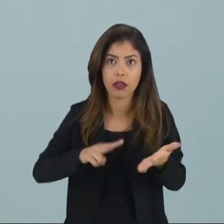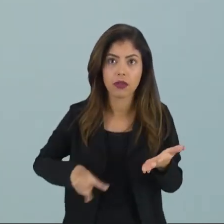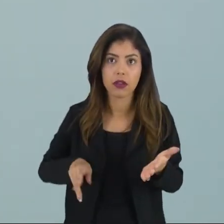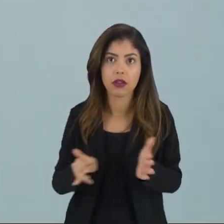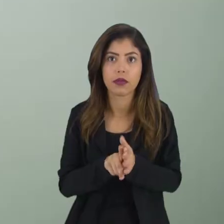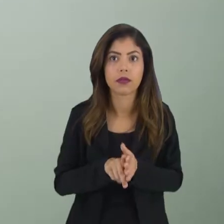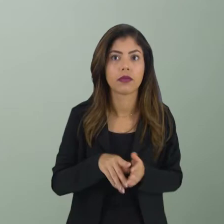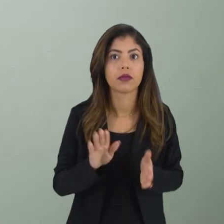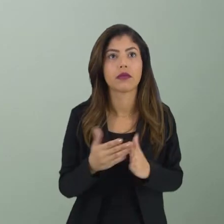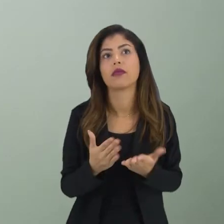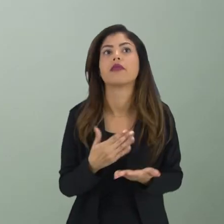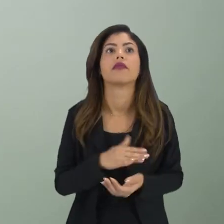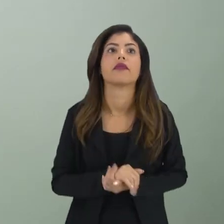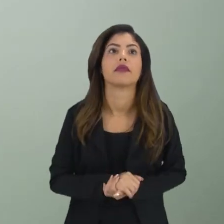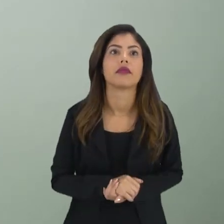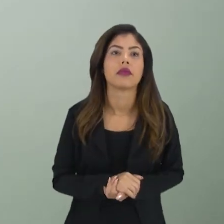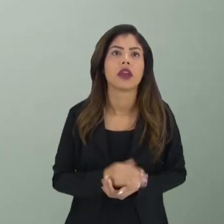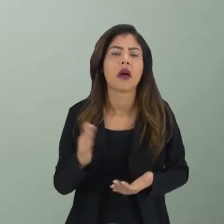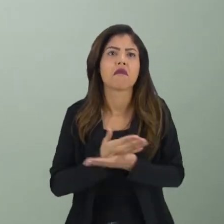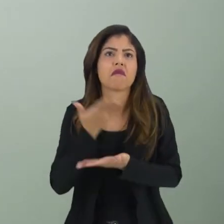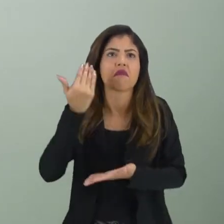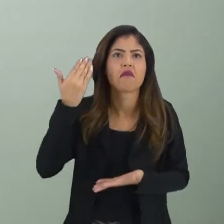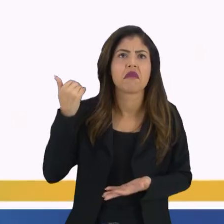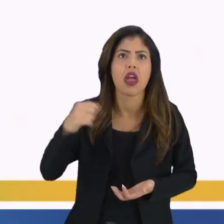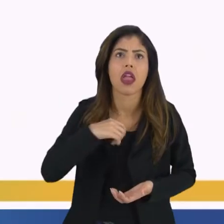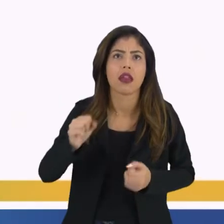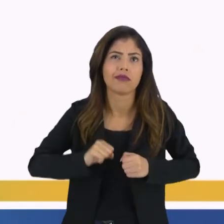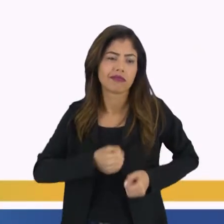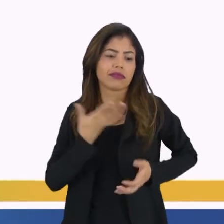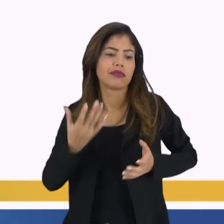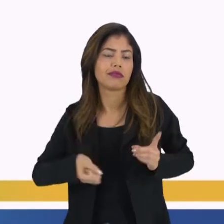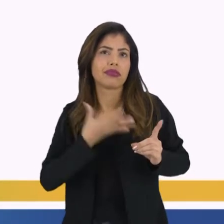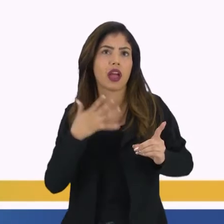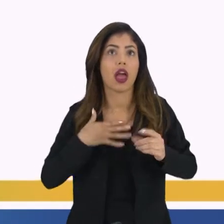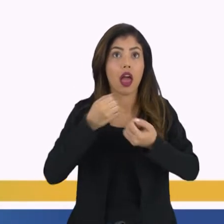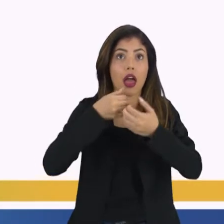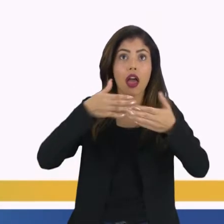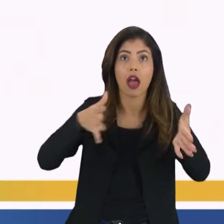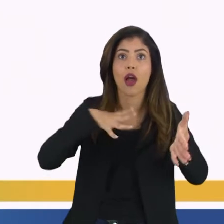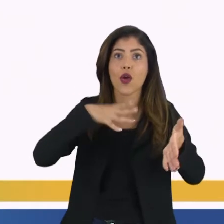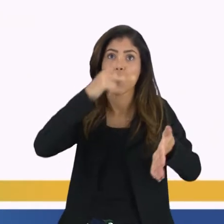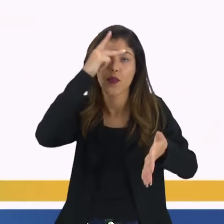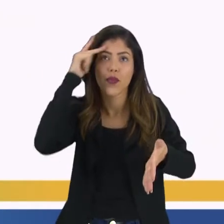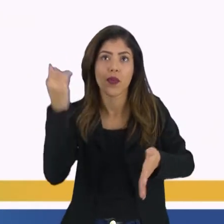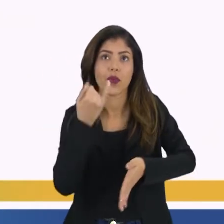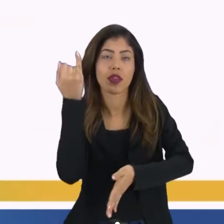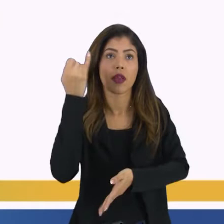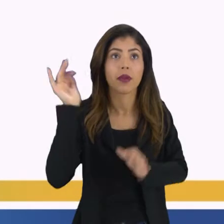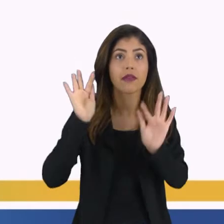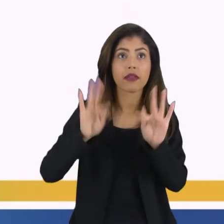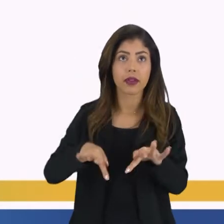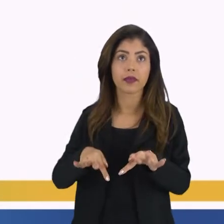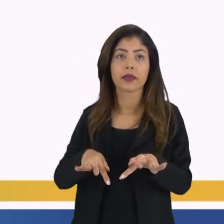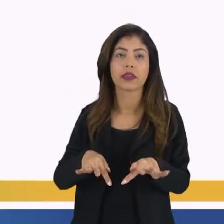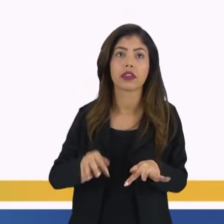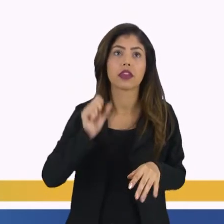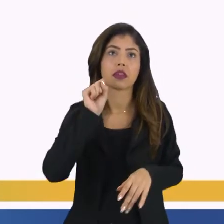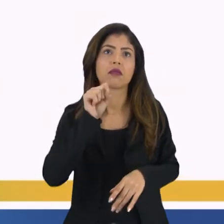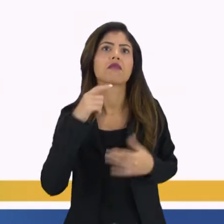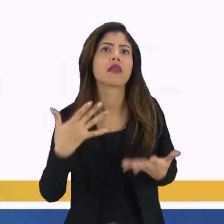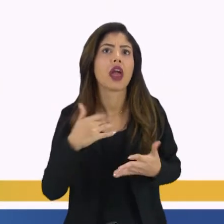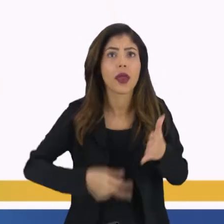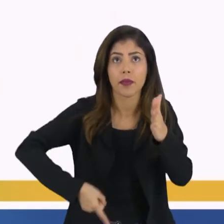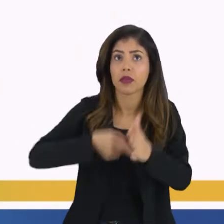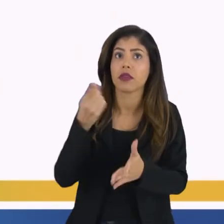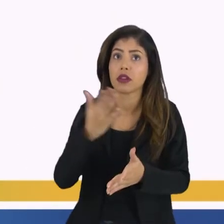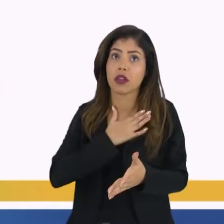obra. Então acompanha comigo. Há algum tempo hesitei se devia abrir estas memórias pelo princípio ou pelo fim. Isto é, se poria em